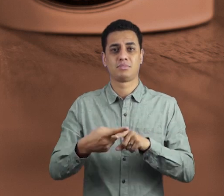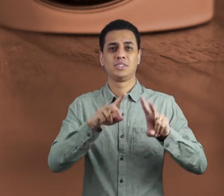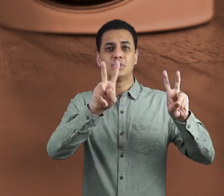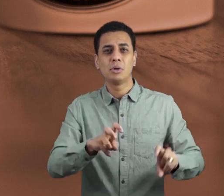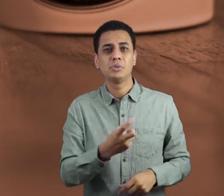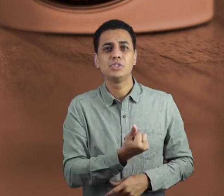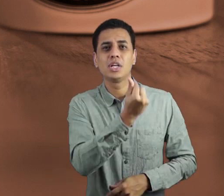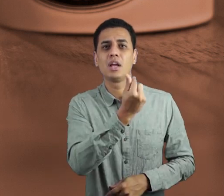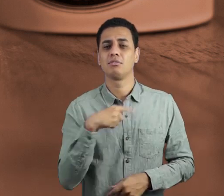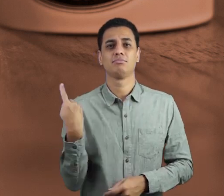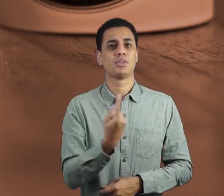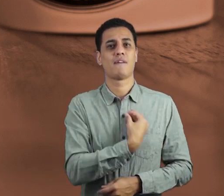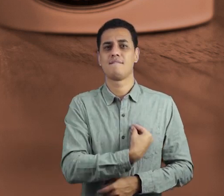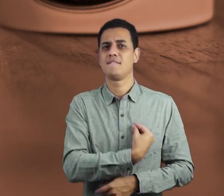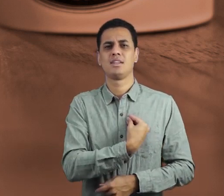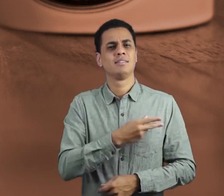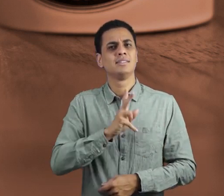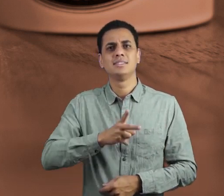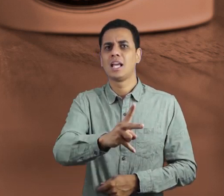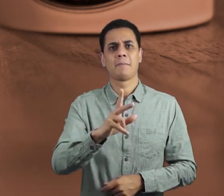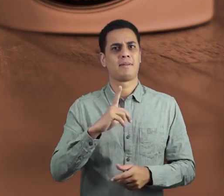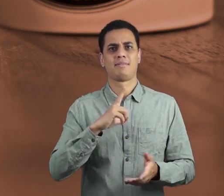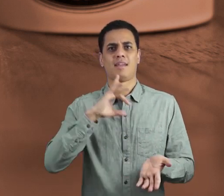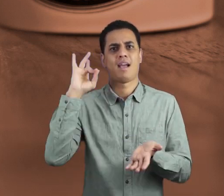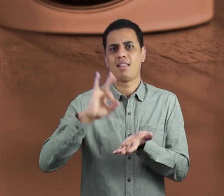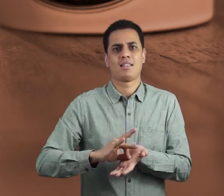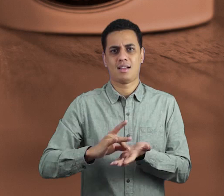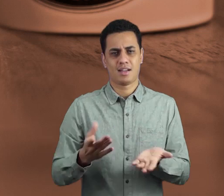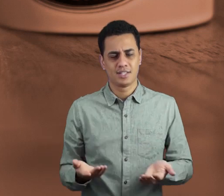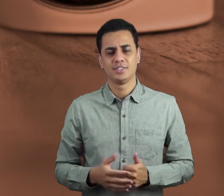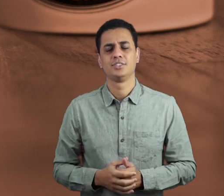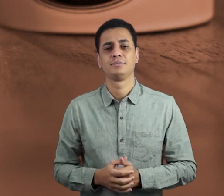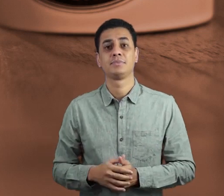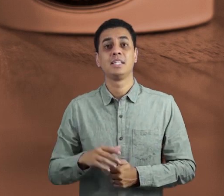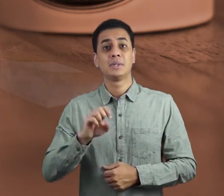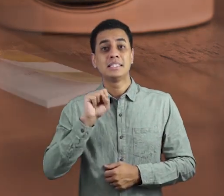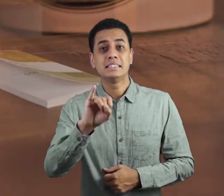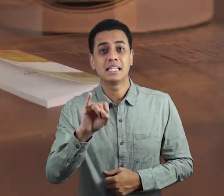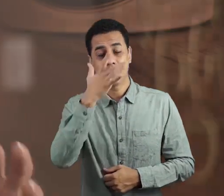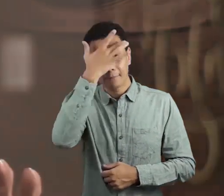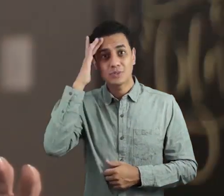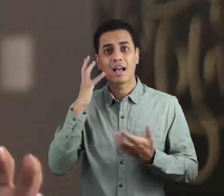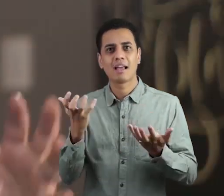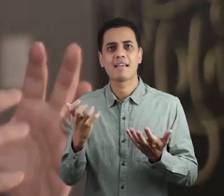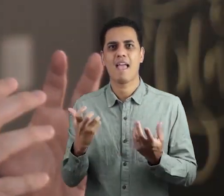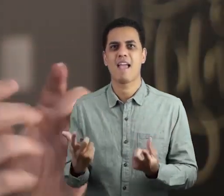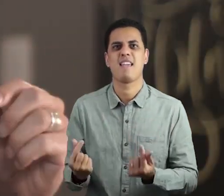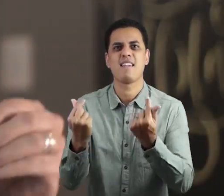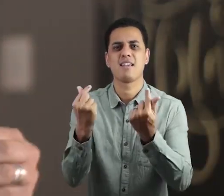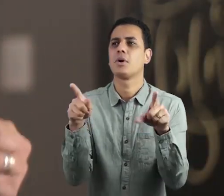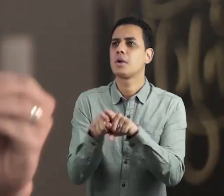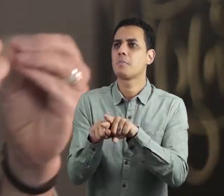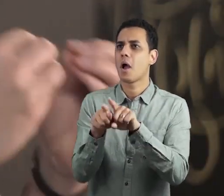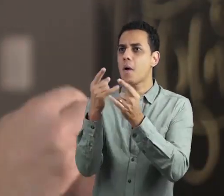ruína e na destruição. Pois o amor ao dinheiro é a raiz de todos os males. Perceba bem que não é o